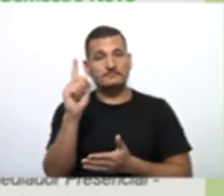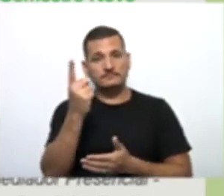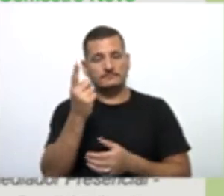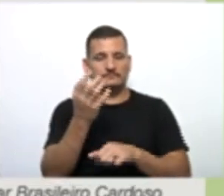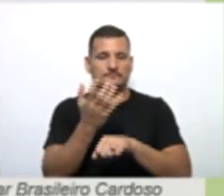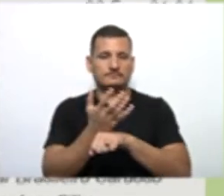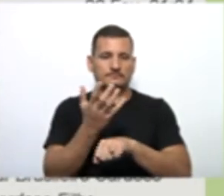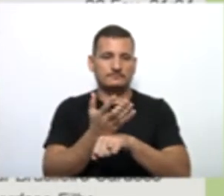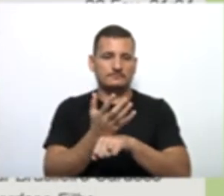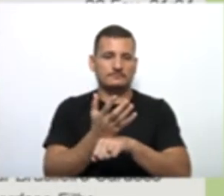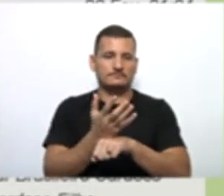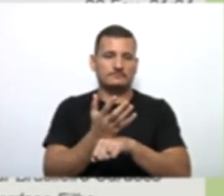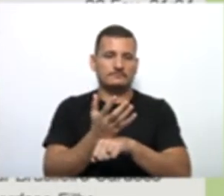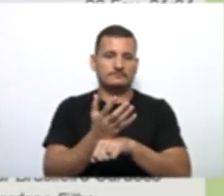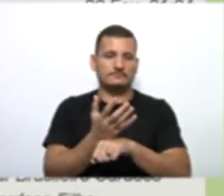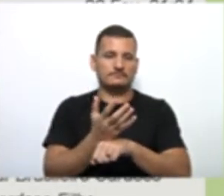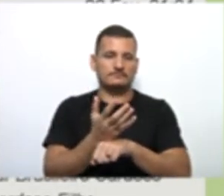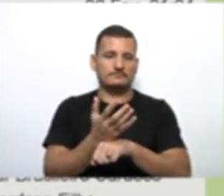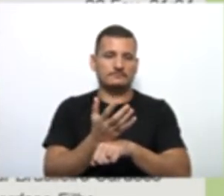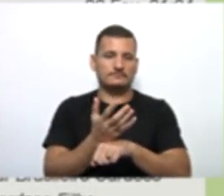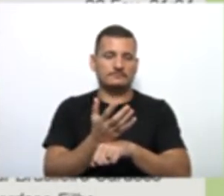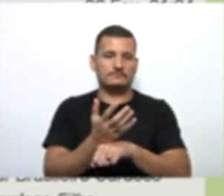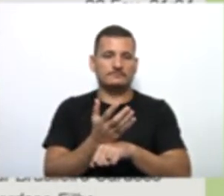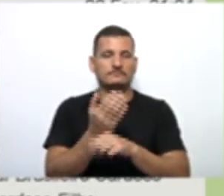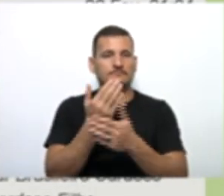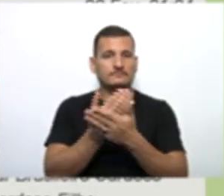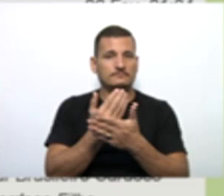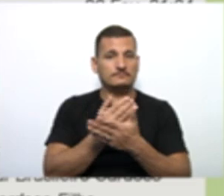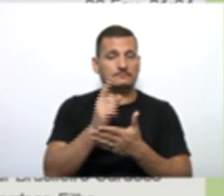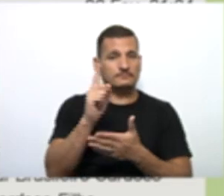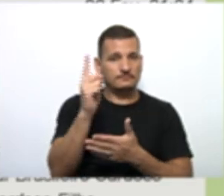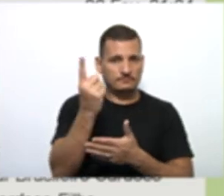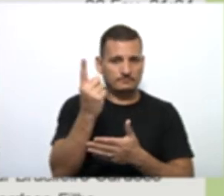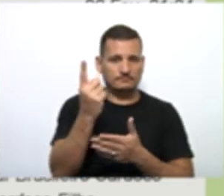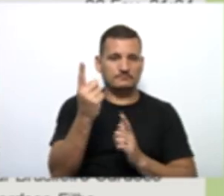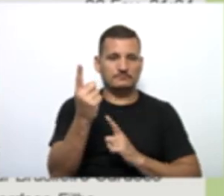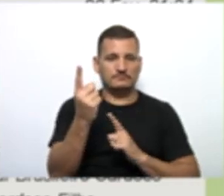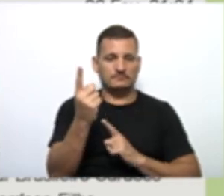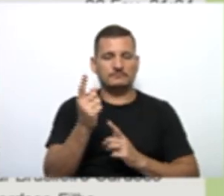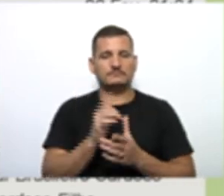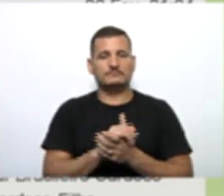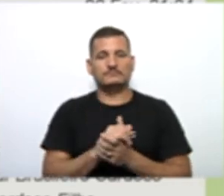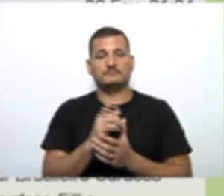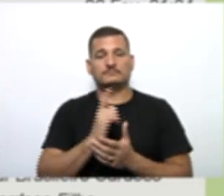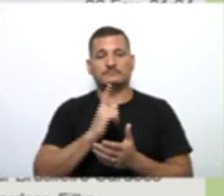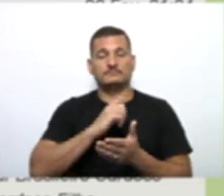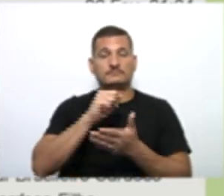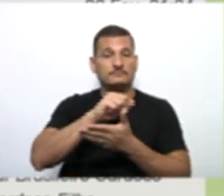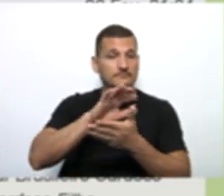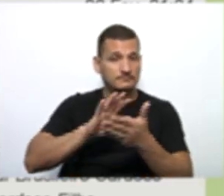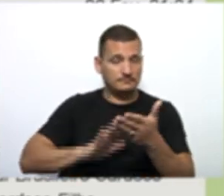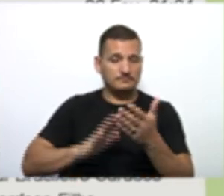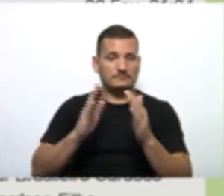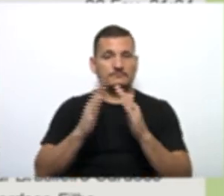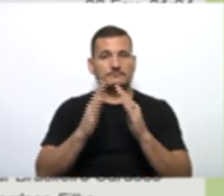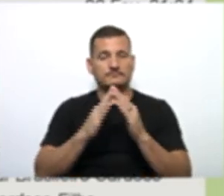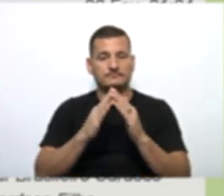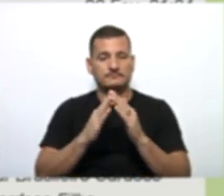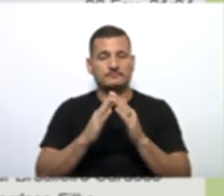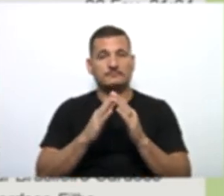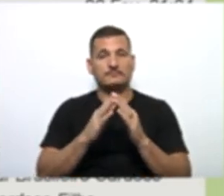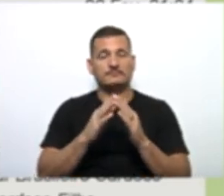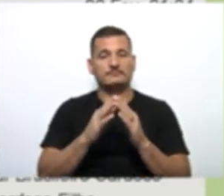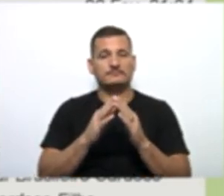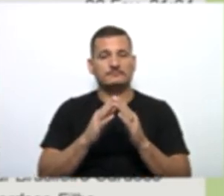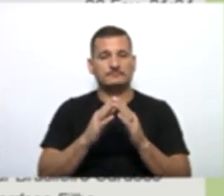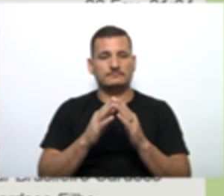primeira aula. Então, aqui, ó, você tem a aula 1, todos os slides. Tem a atividade de percurso, que é onde você vai mandar a